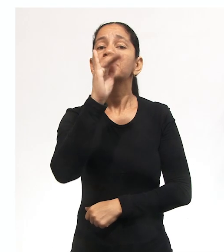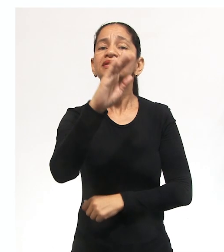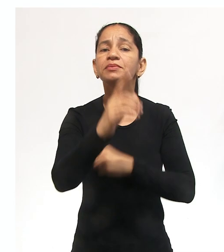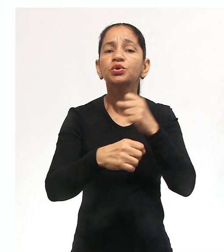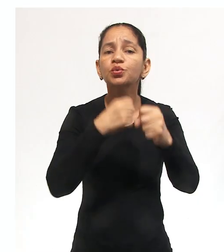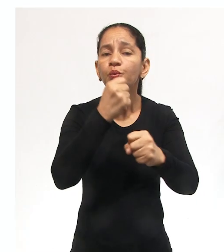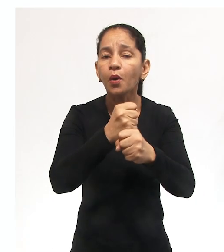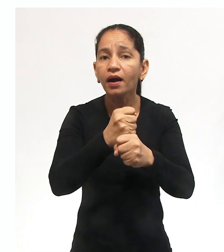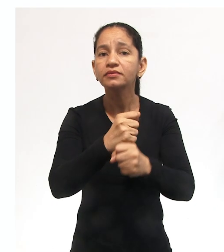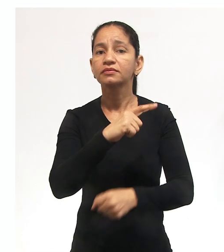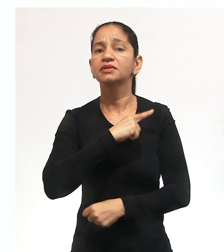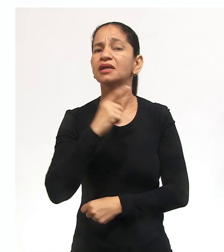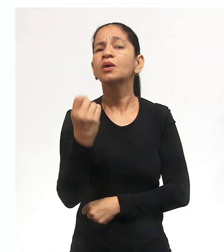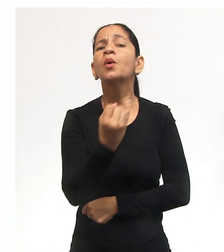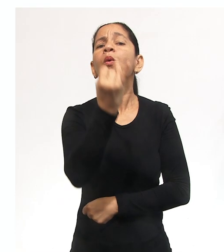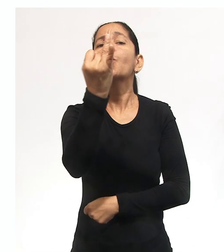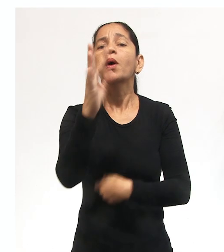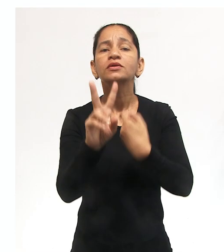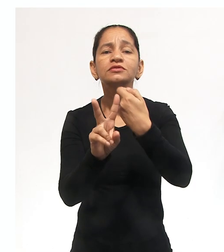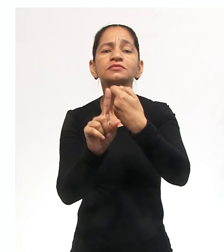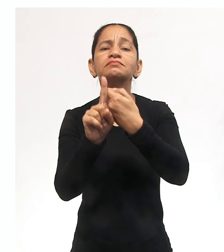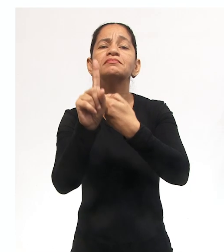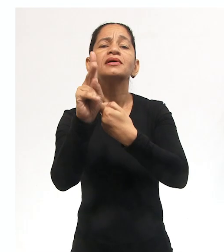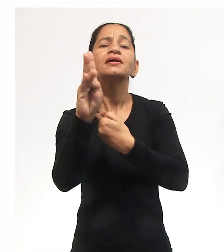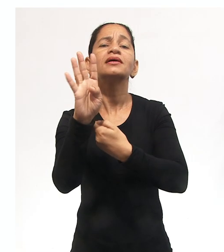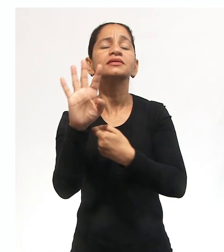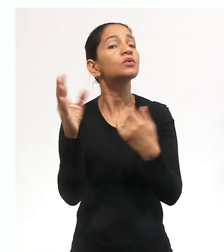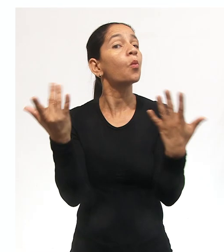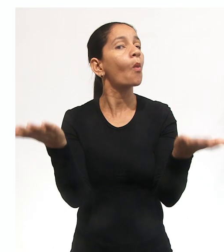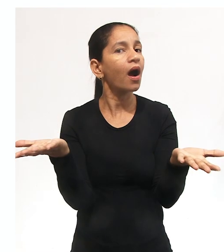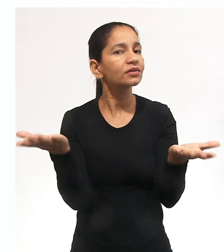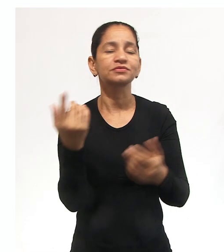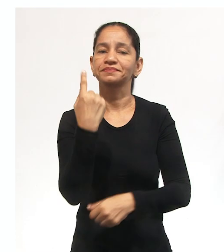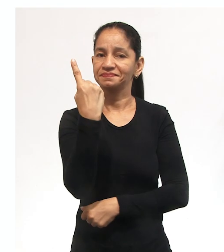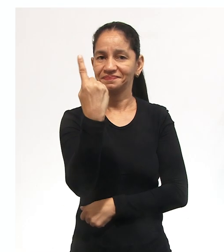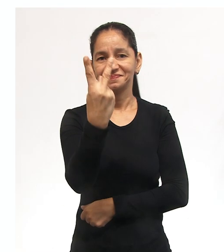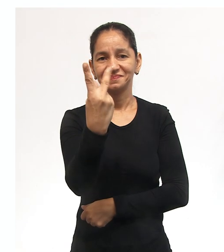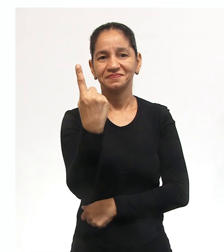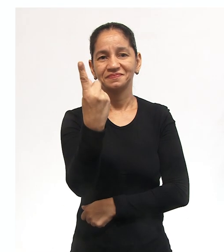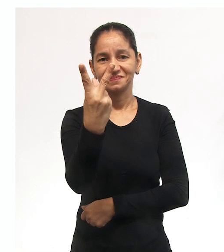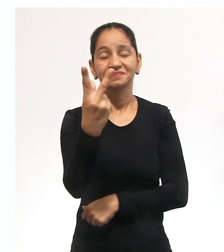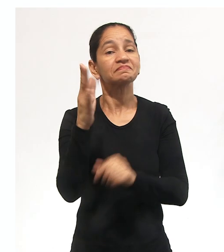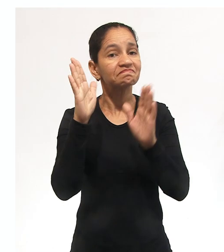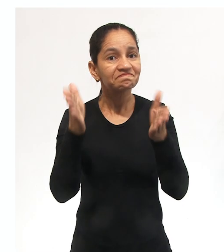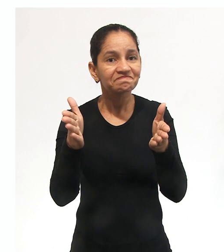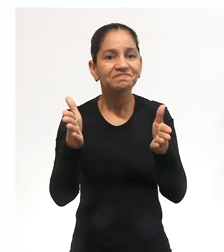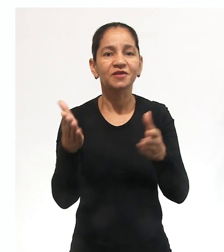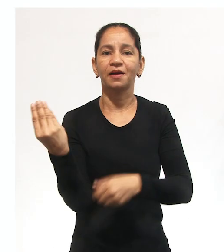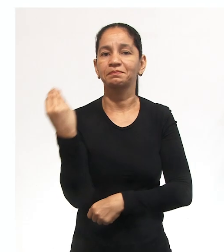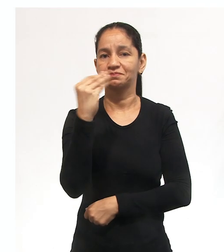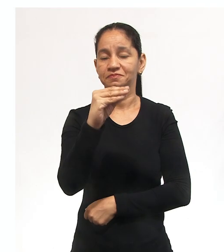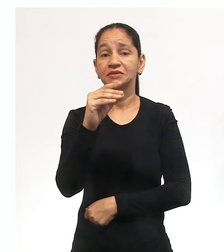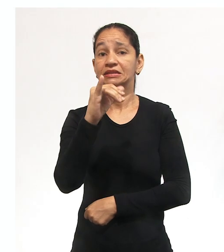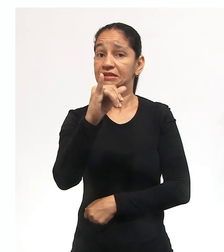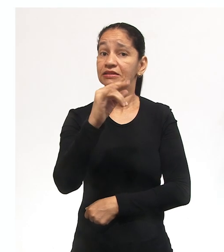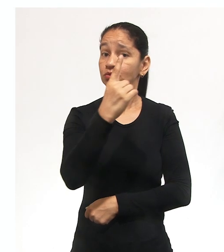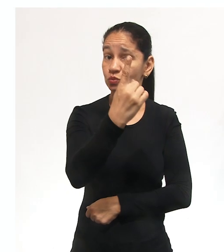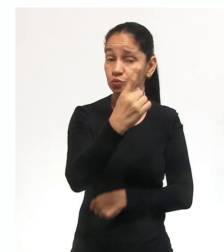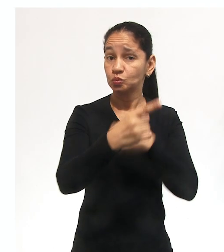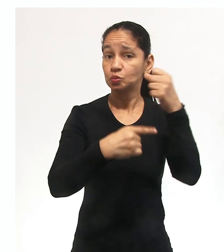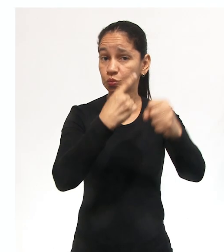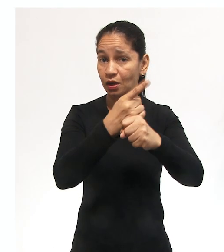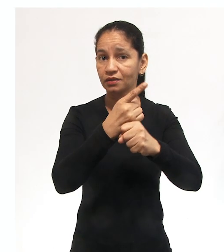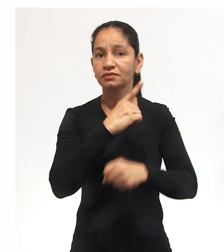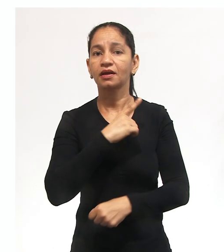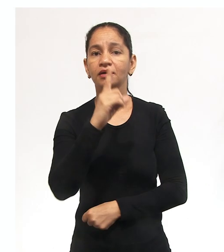1 ano tem quantos meses? 1 ano tem 12 meses, né? Então, se 1 ano tem